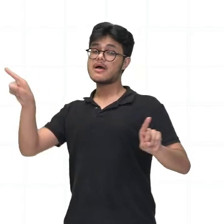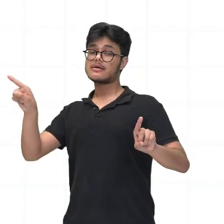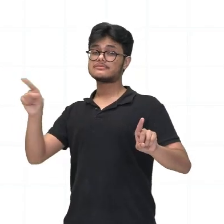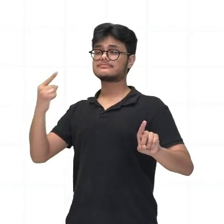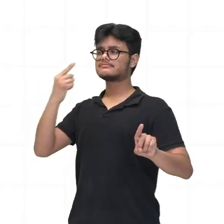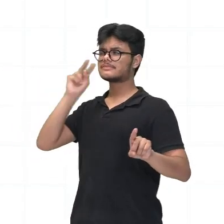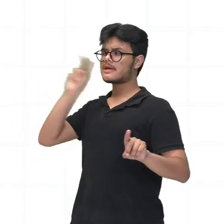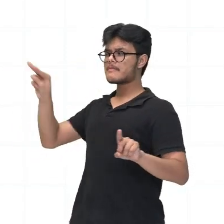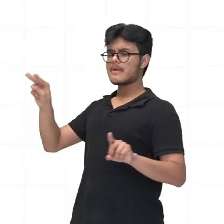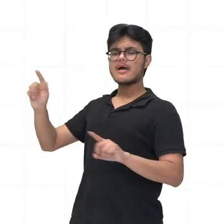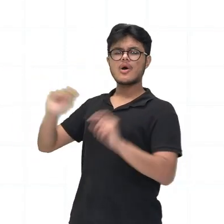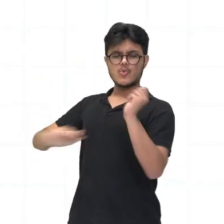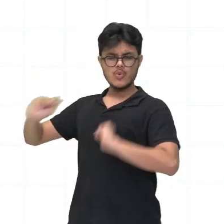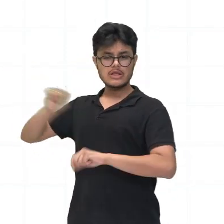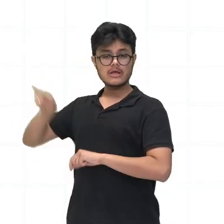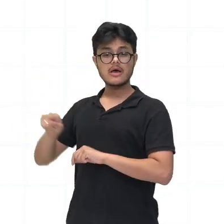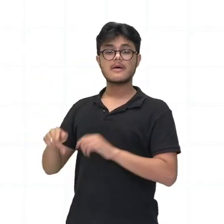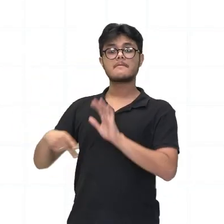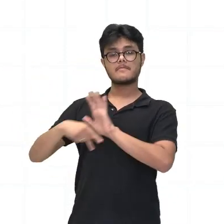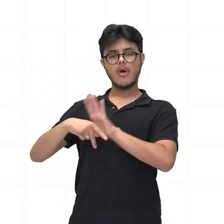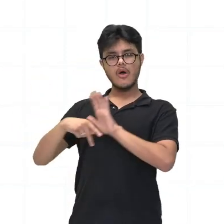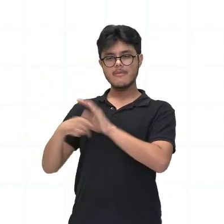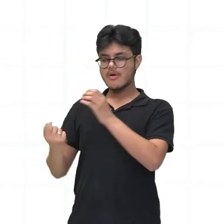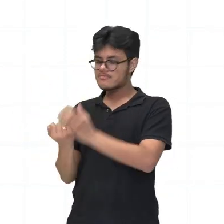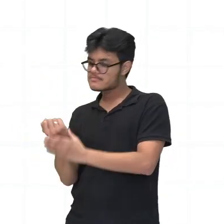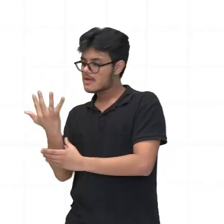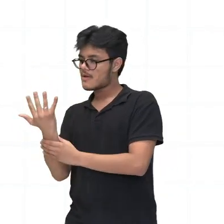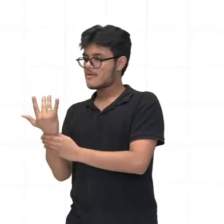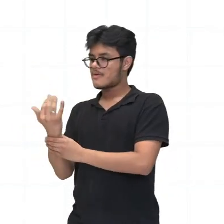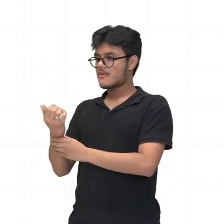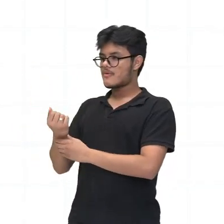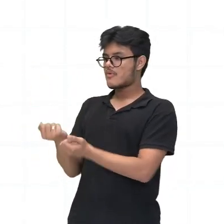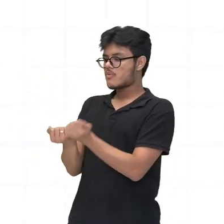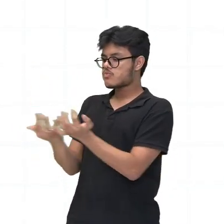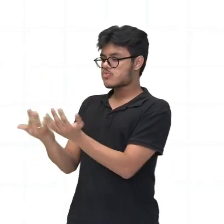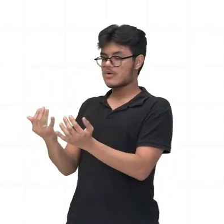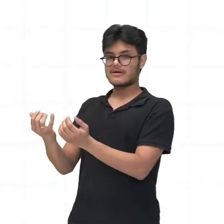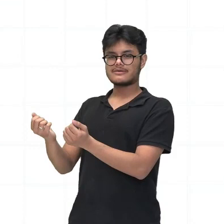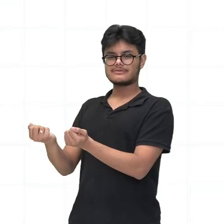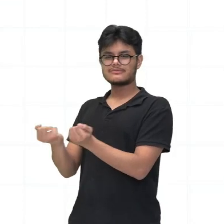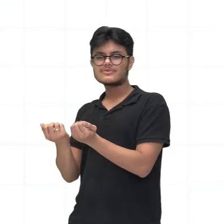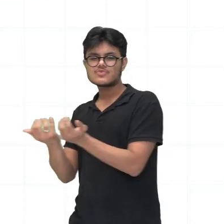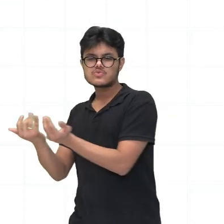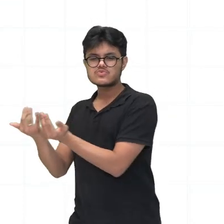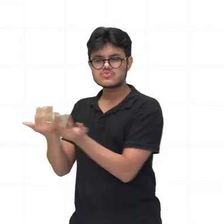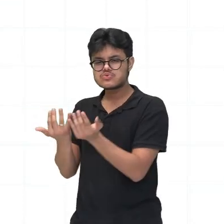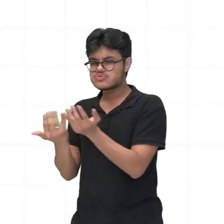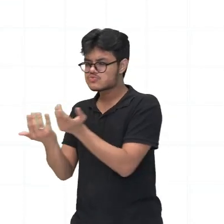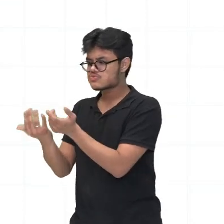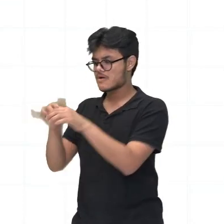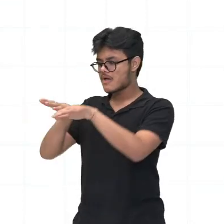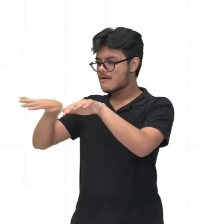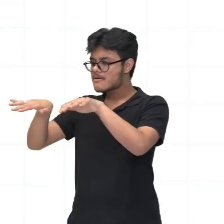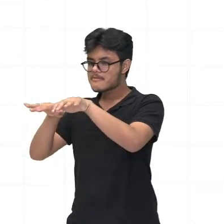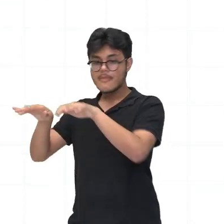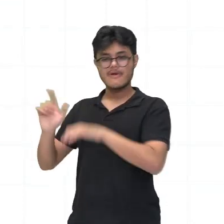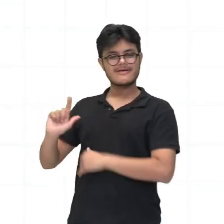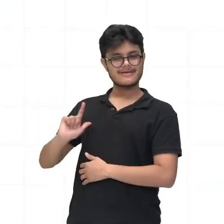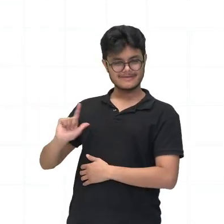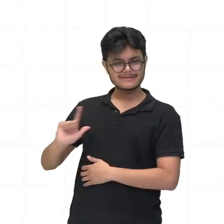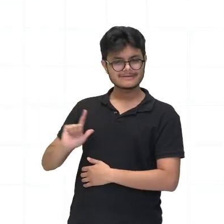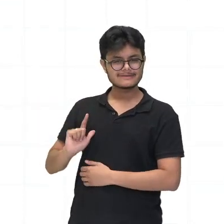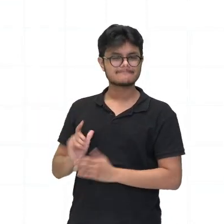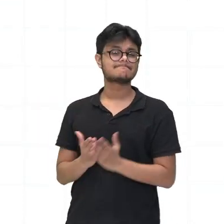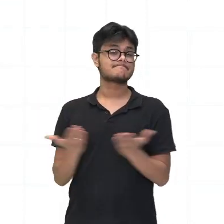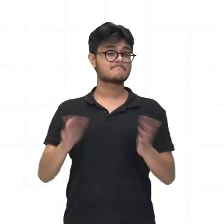eu lírico, o fogo do isqueiro, a chama deste isqueiro, se levanta assim e fica ali bailando, porque de fato, se você